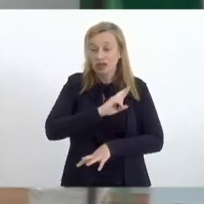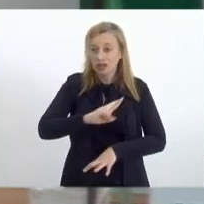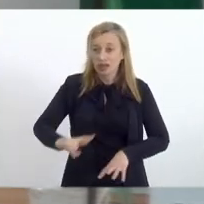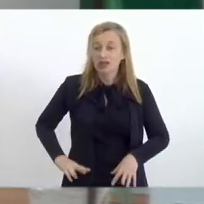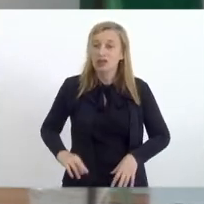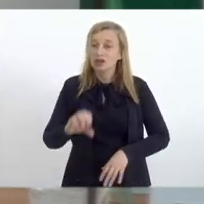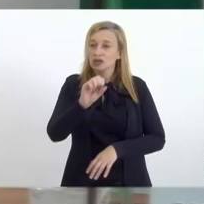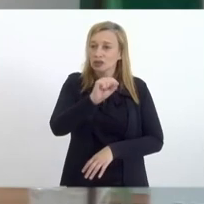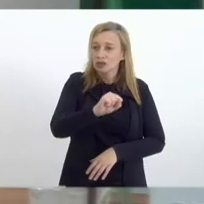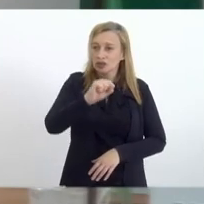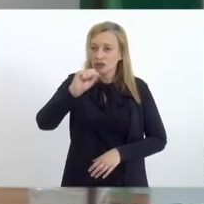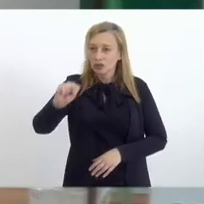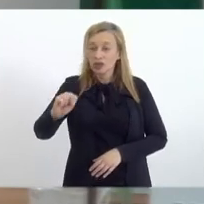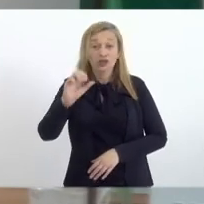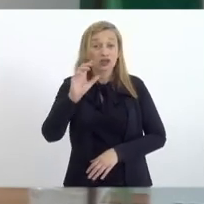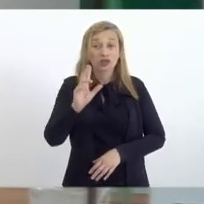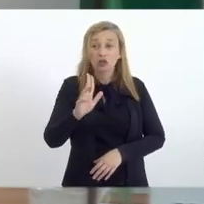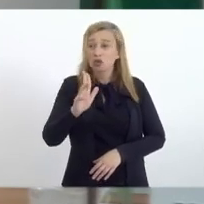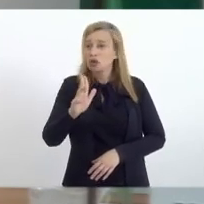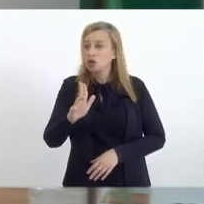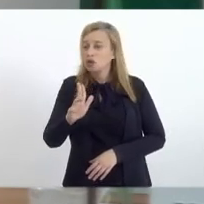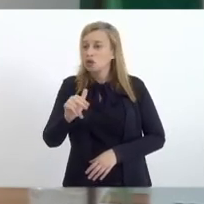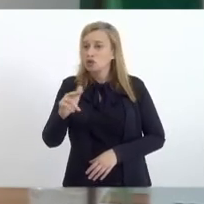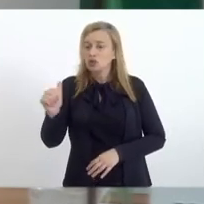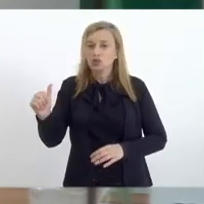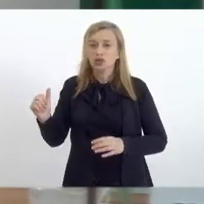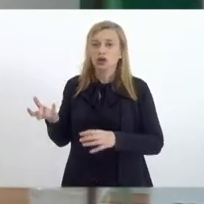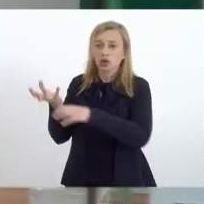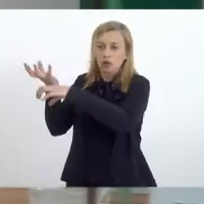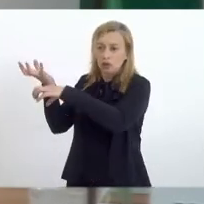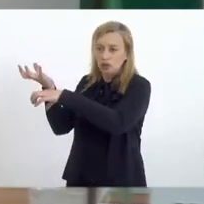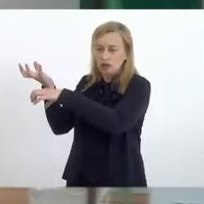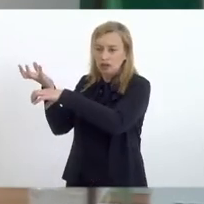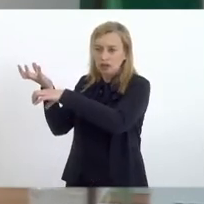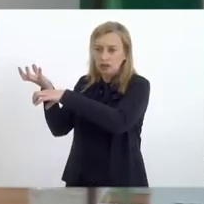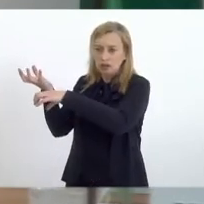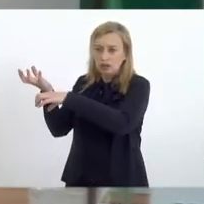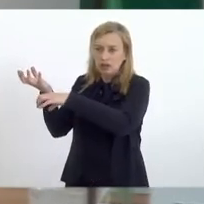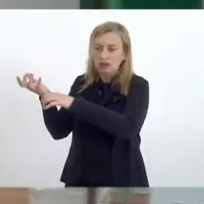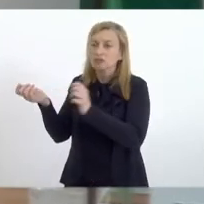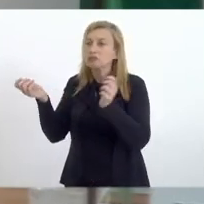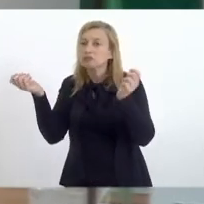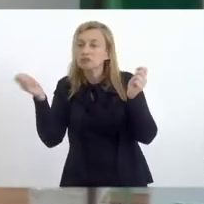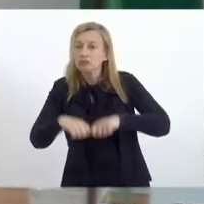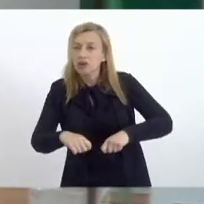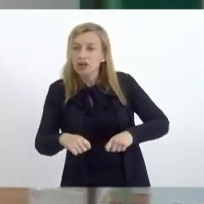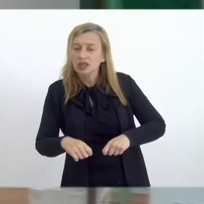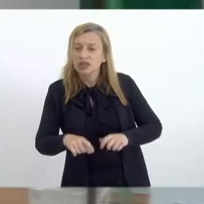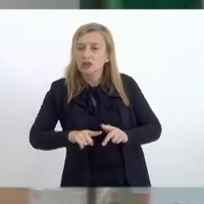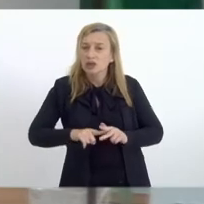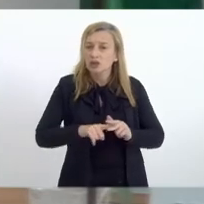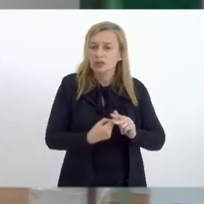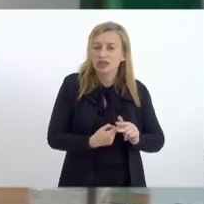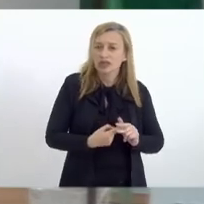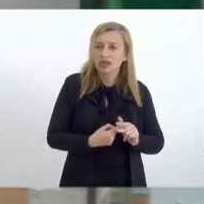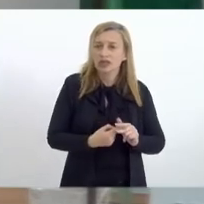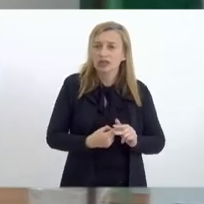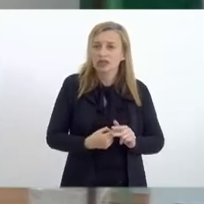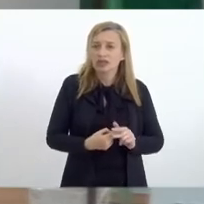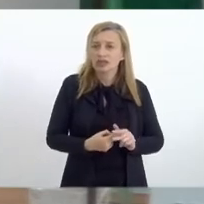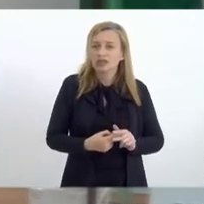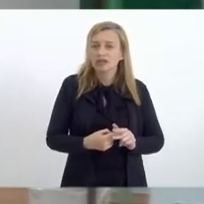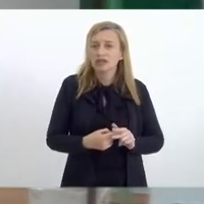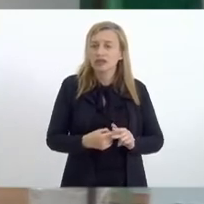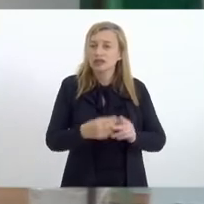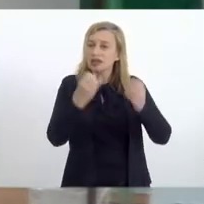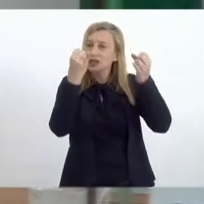de 88, jamais o Congresso Nacional teve a capacidade de regulamentar para